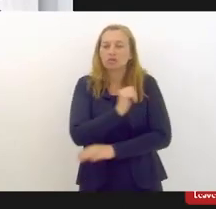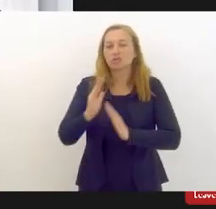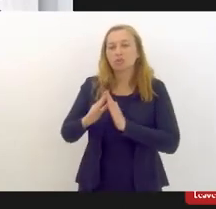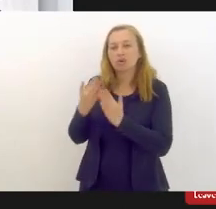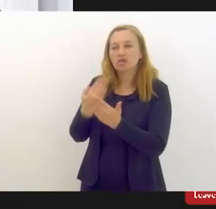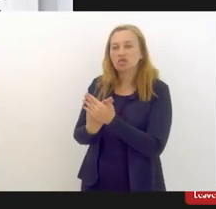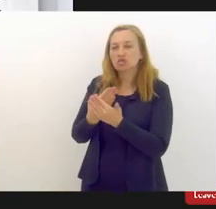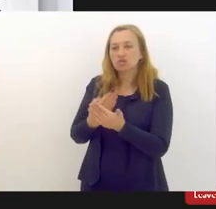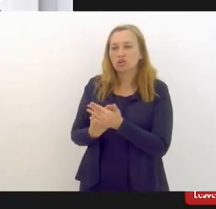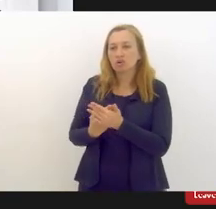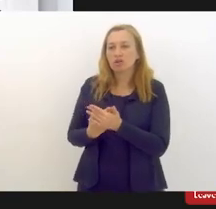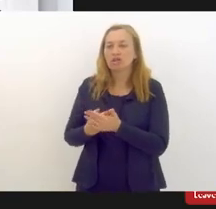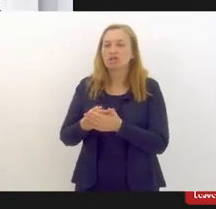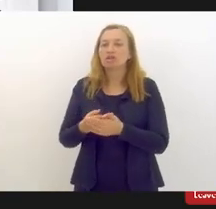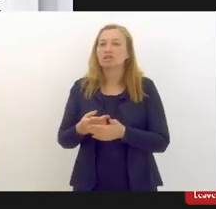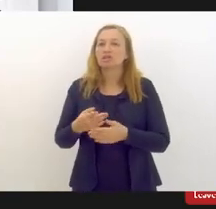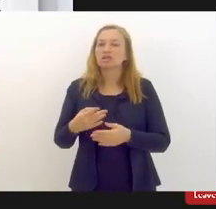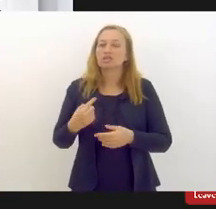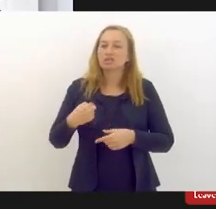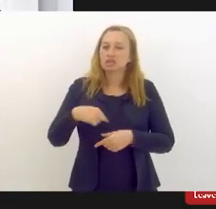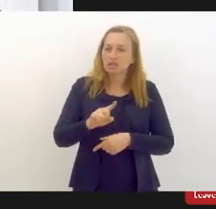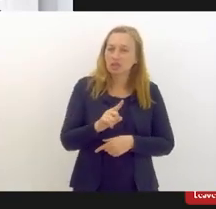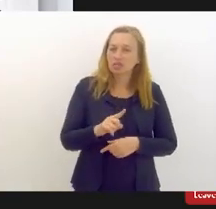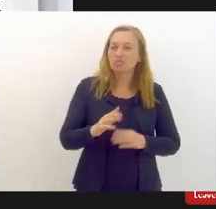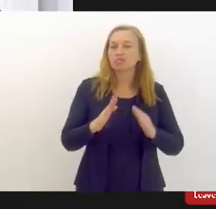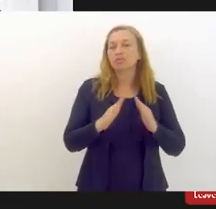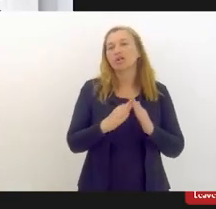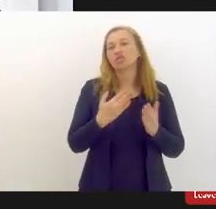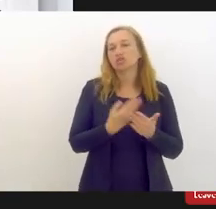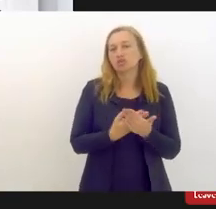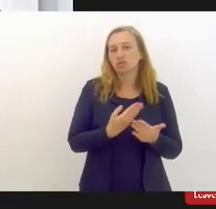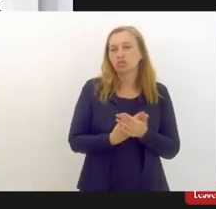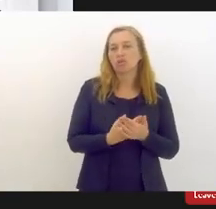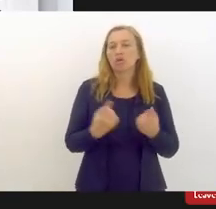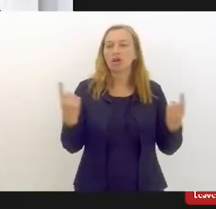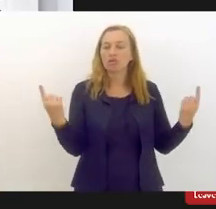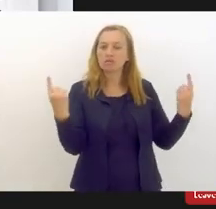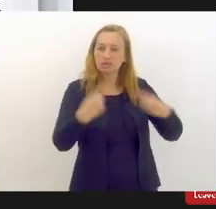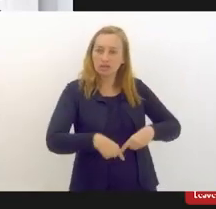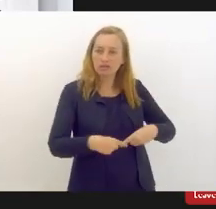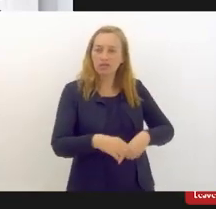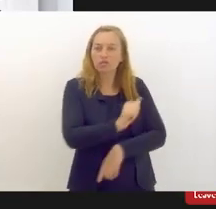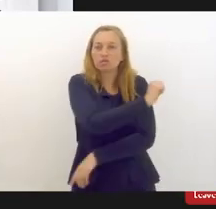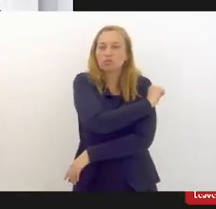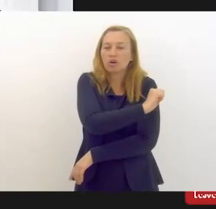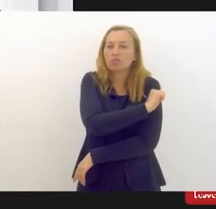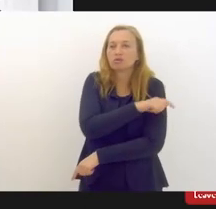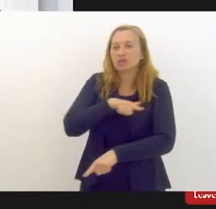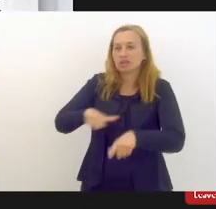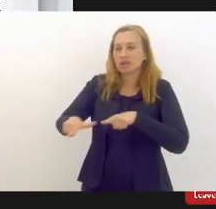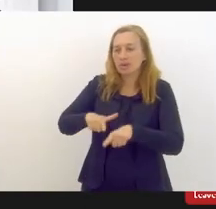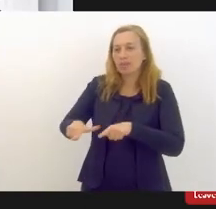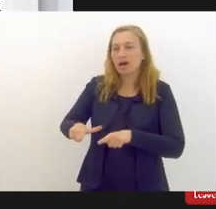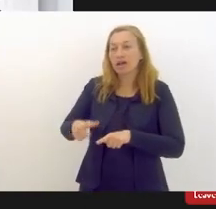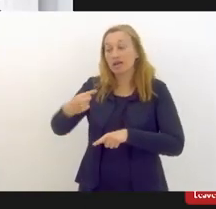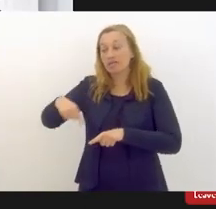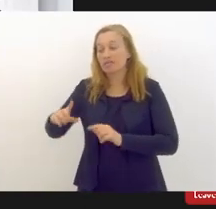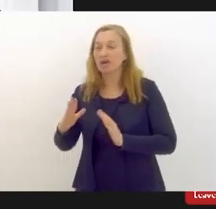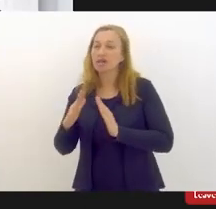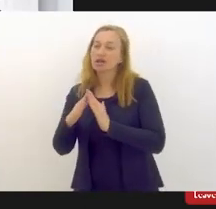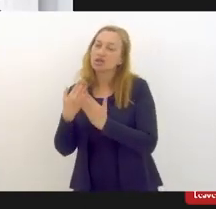da frequência. A frequência na EJA é um desafio, né? Esse é um aluno trabalhador que, por vezes, chega à escola